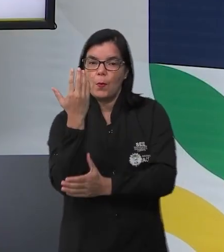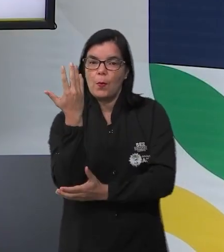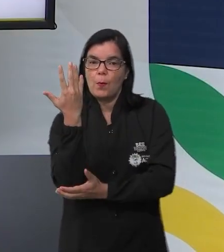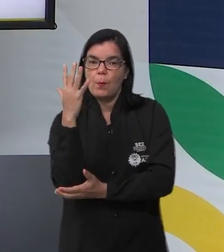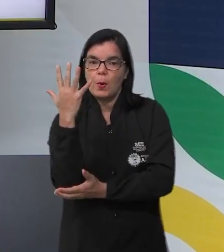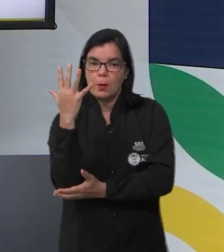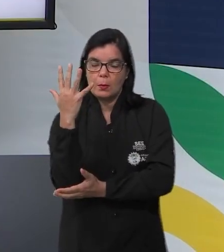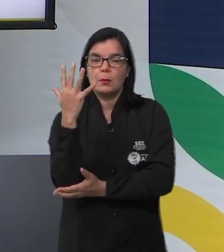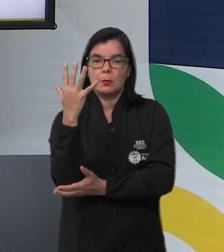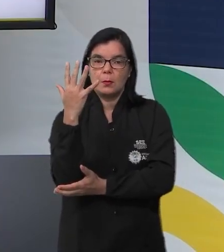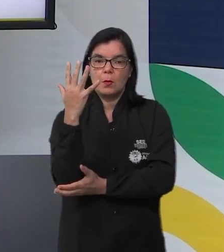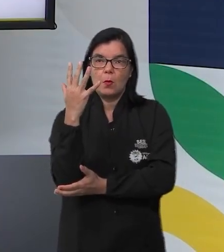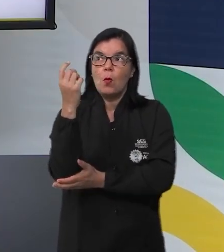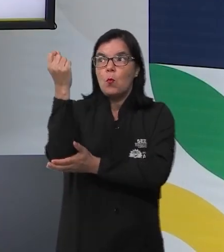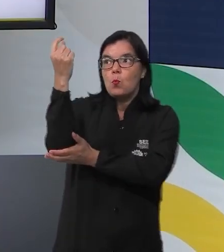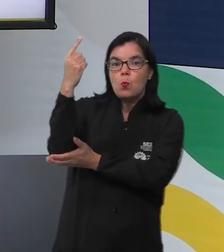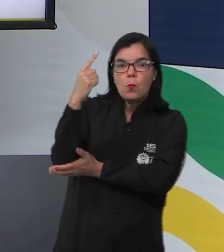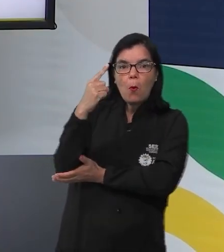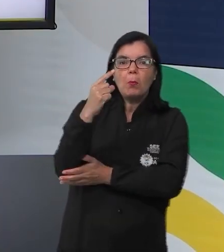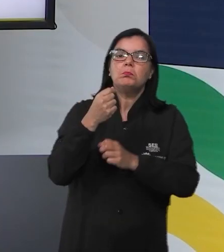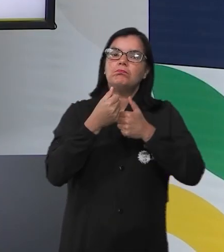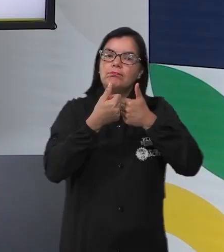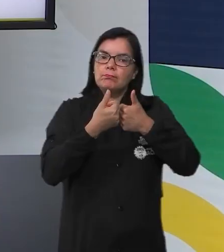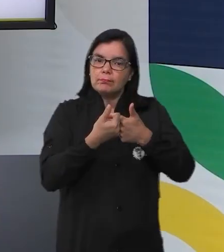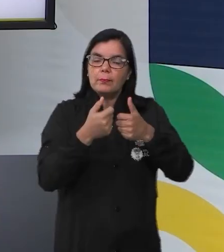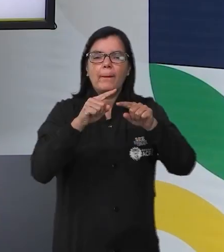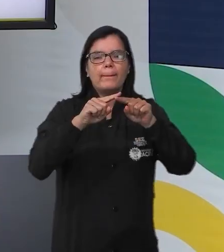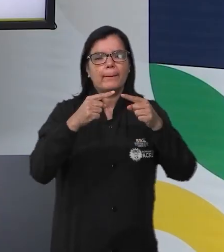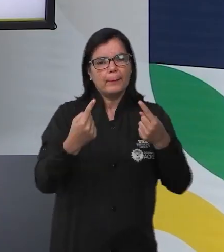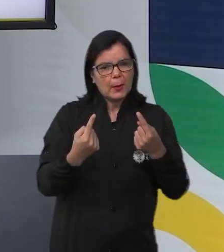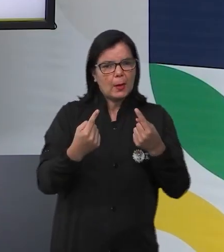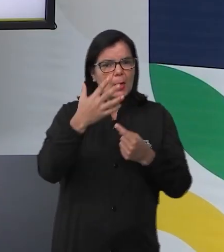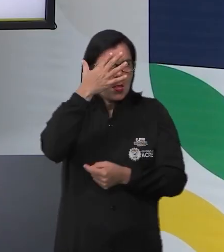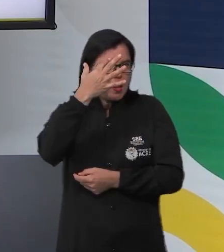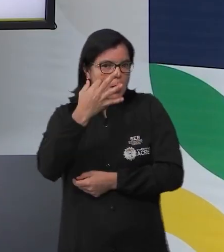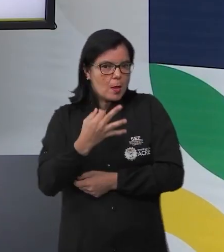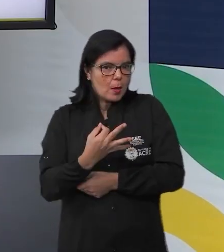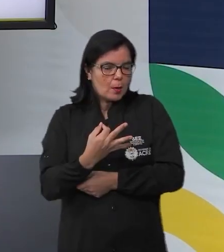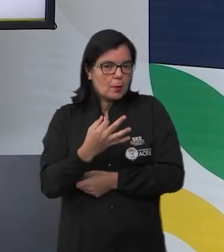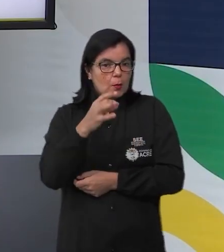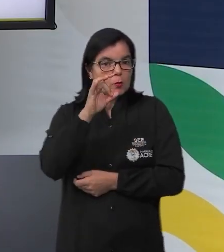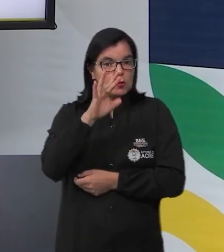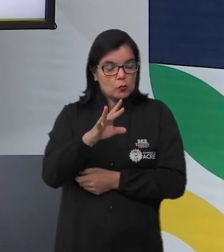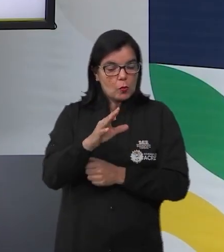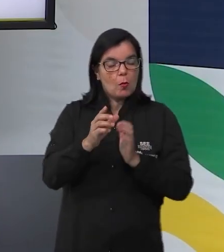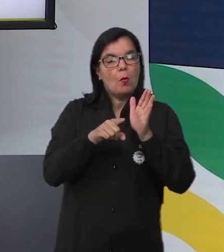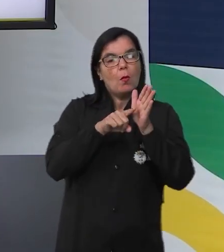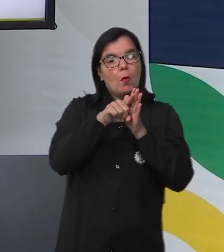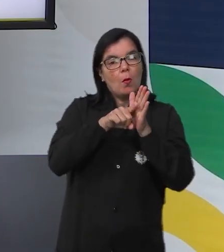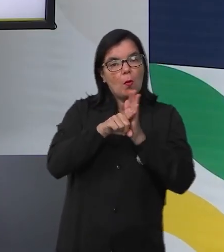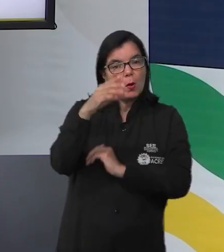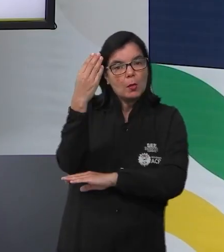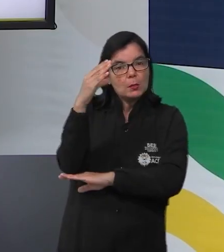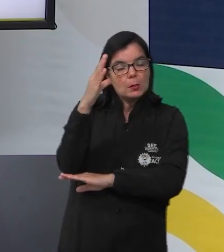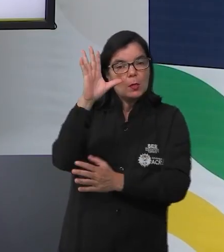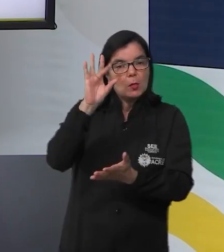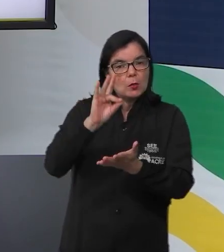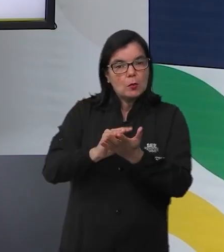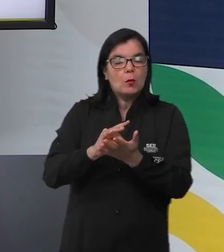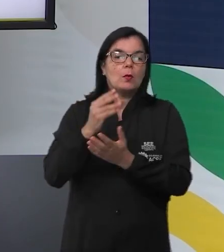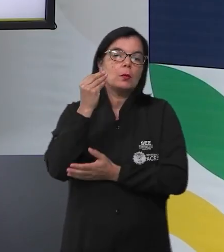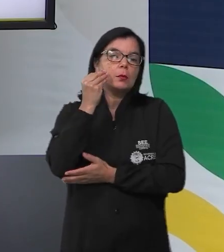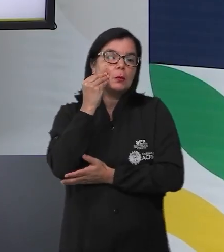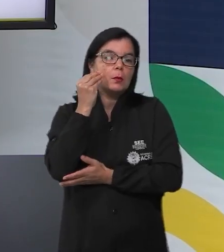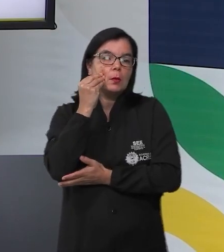cresce perante o sol. Beleza. Mas essa afirmação só vira ciência a partir do momento que você